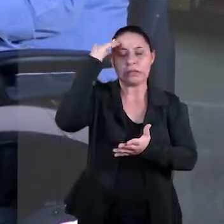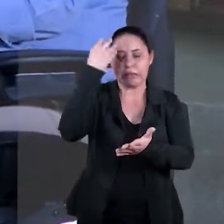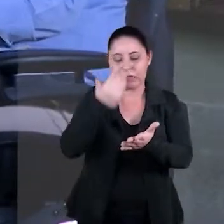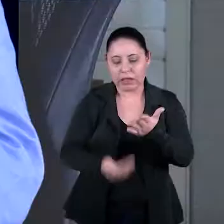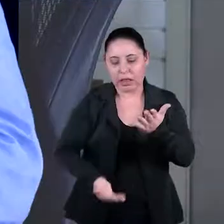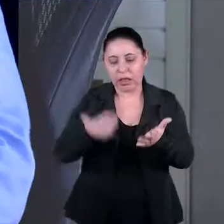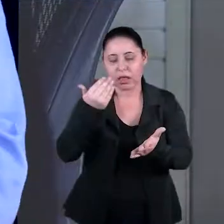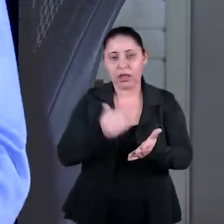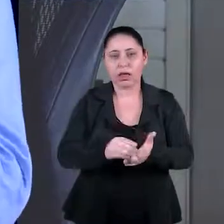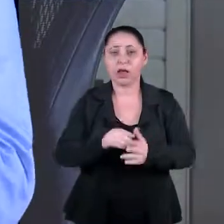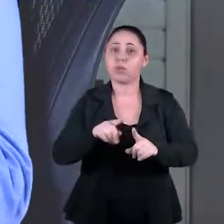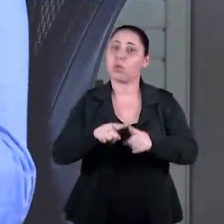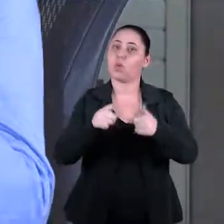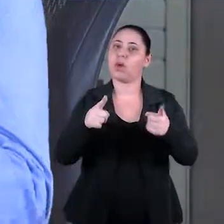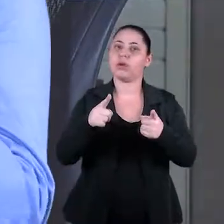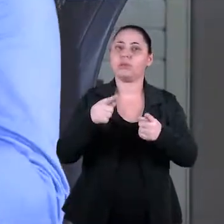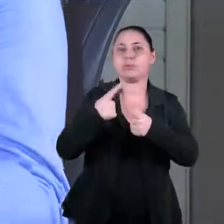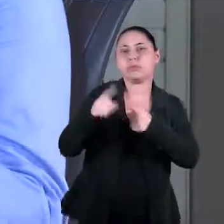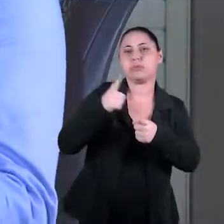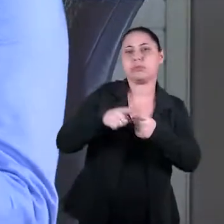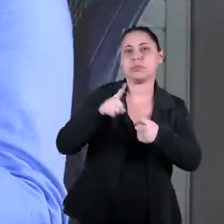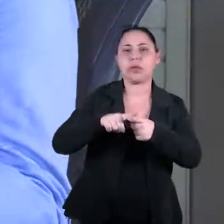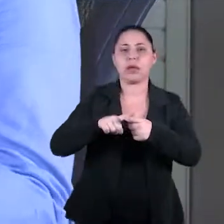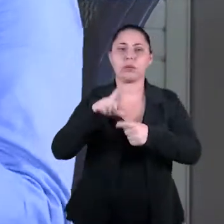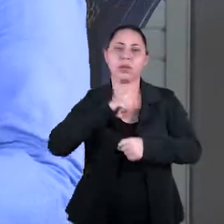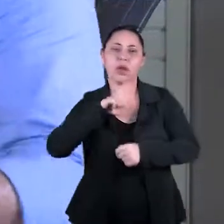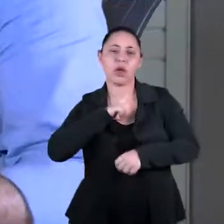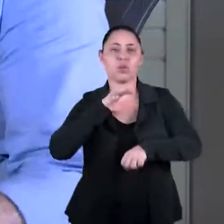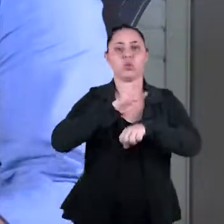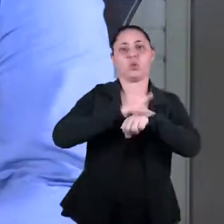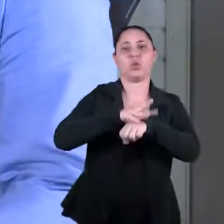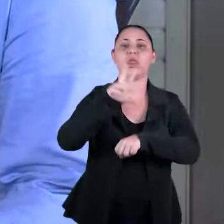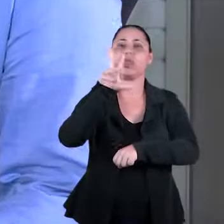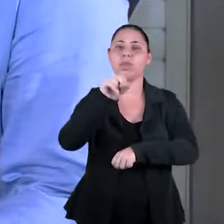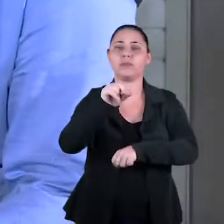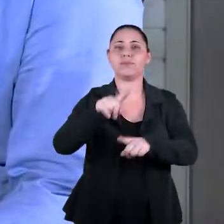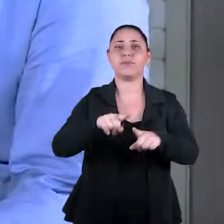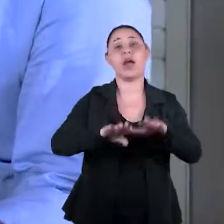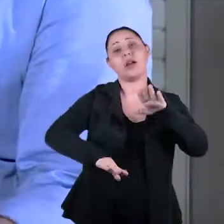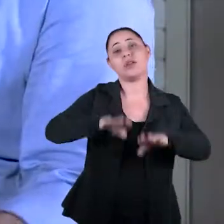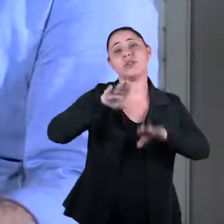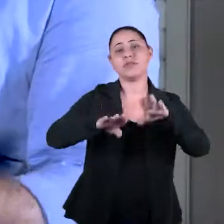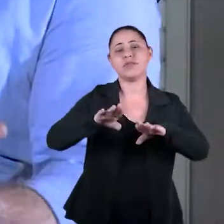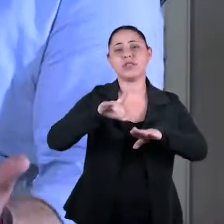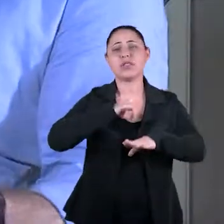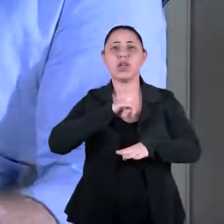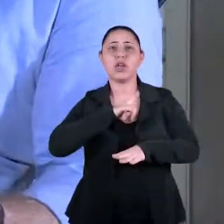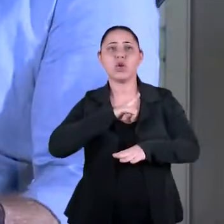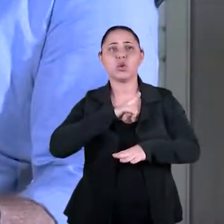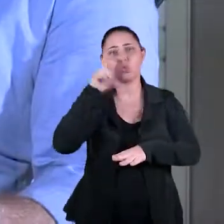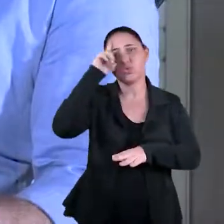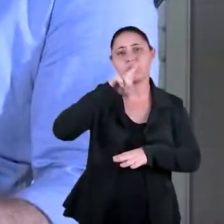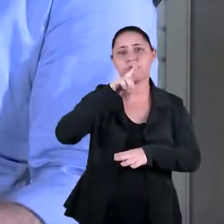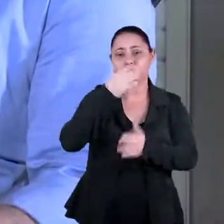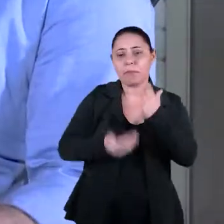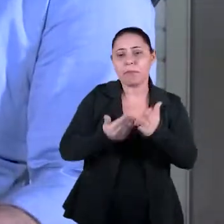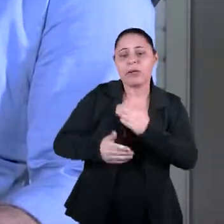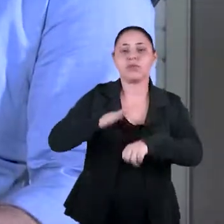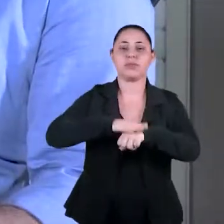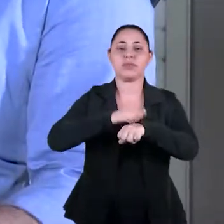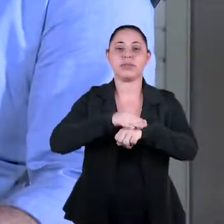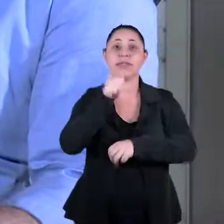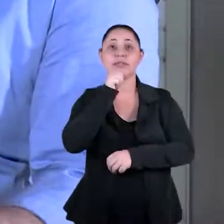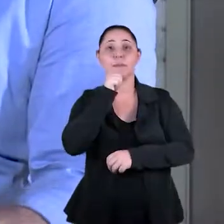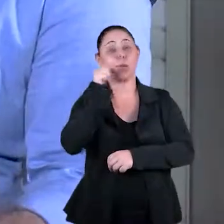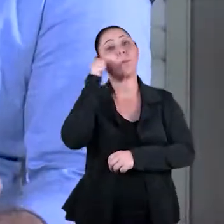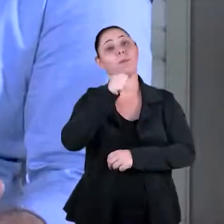queda de cabelo por si só não quer dizer que tenha patologia, que tenha doença. Muitas vezes vai ter um outro dia que você vai perder um pouco mais de cabelo,